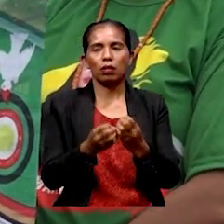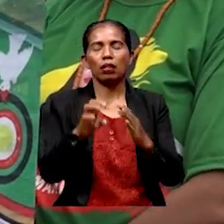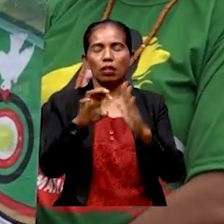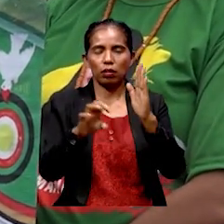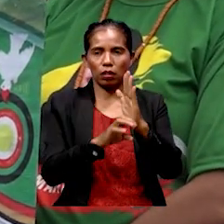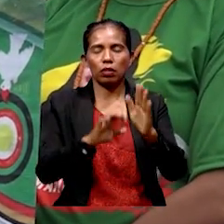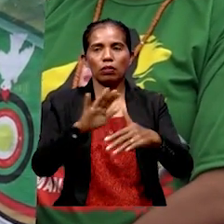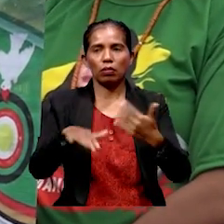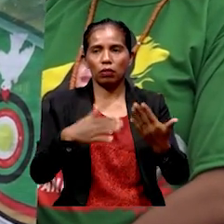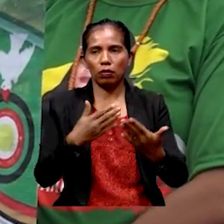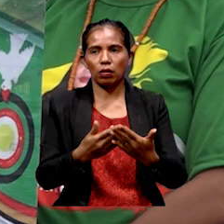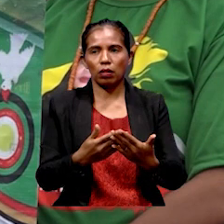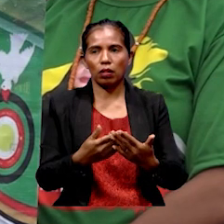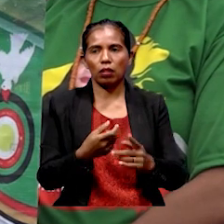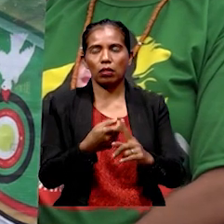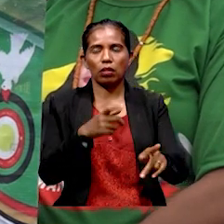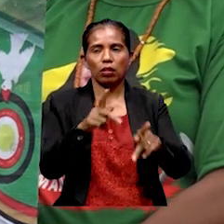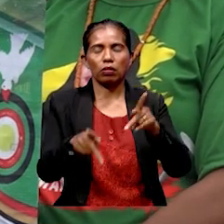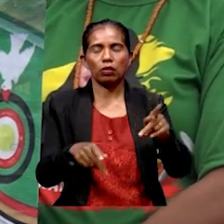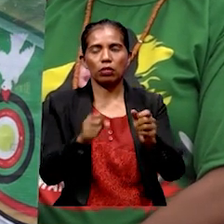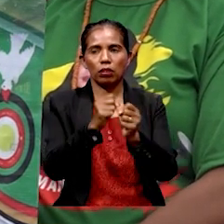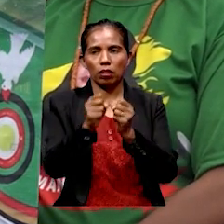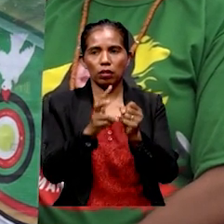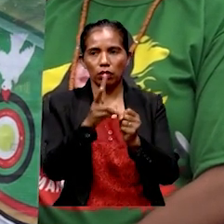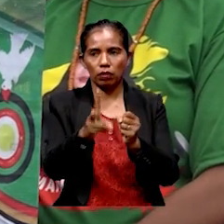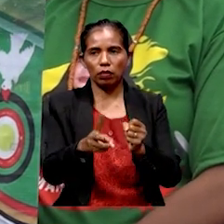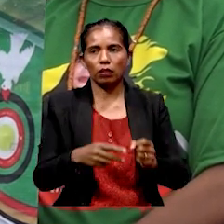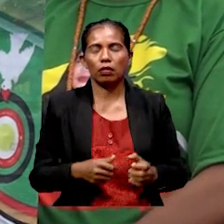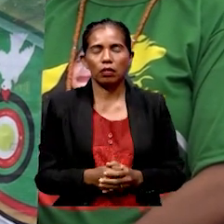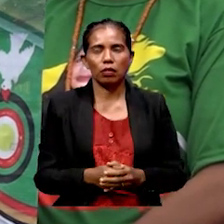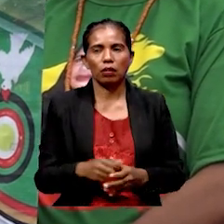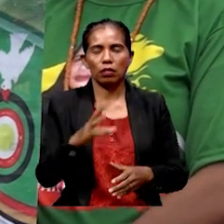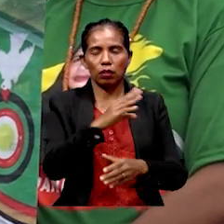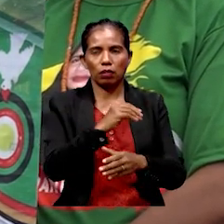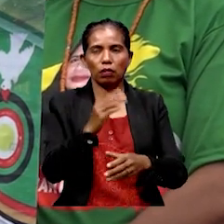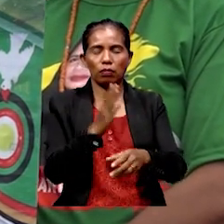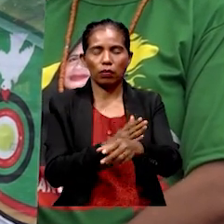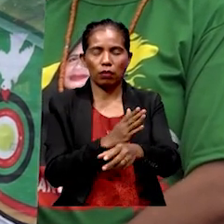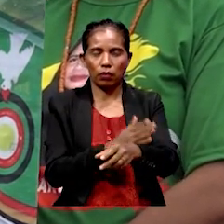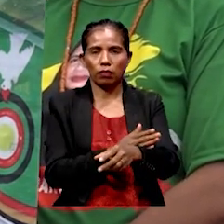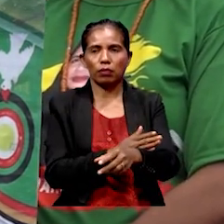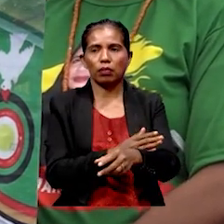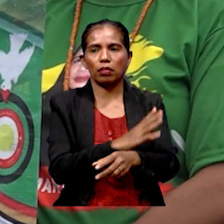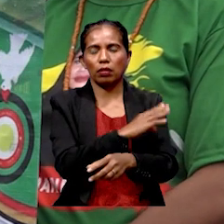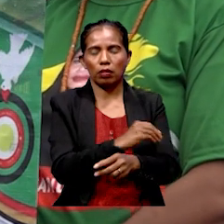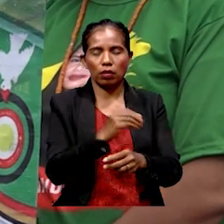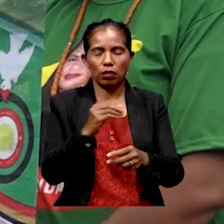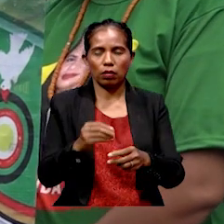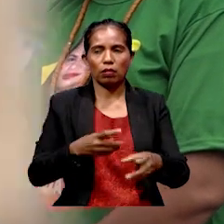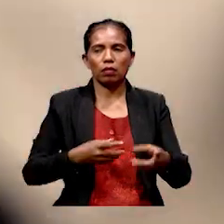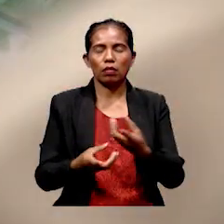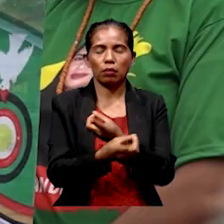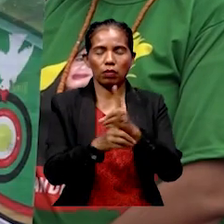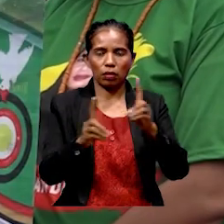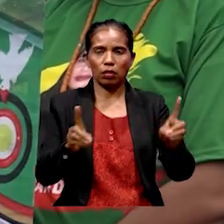Sira Roto e sociedade civil, promove o funcionamento do Democrático Sira